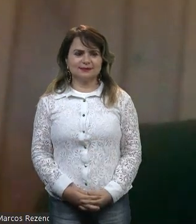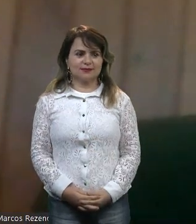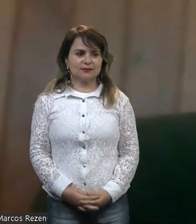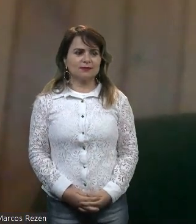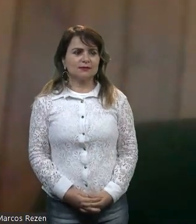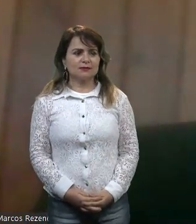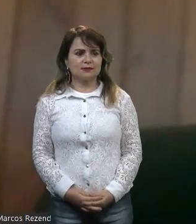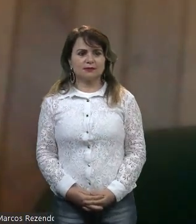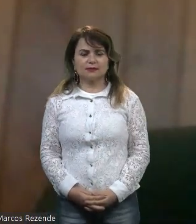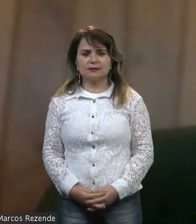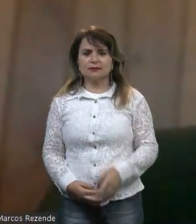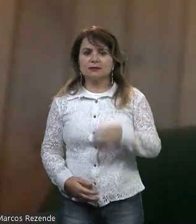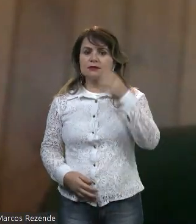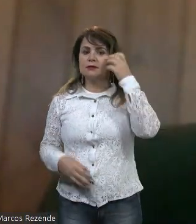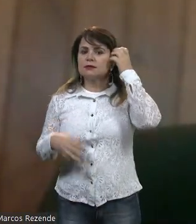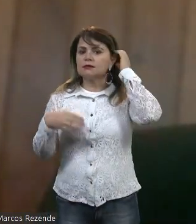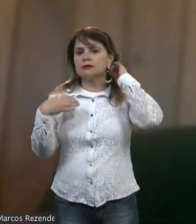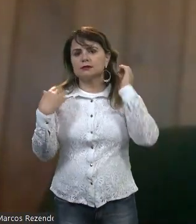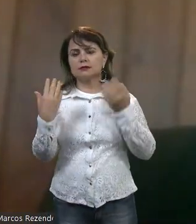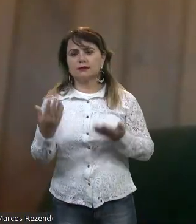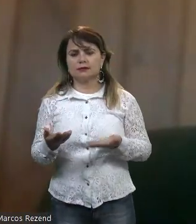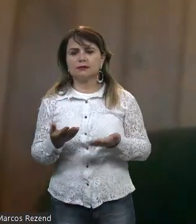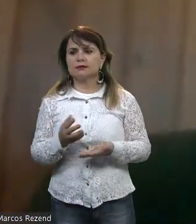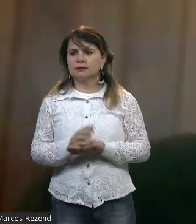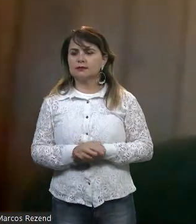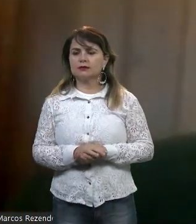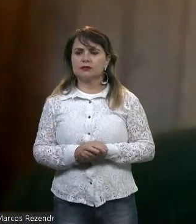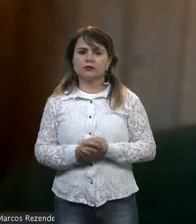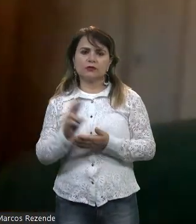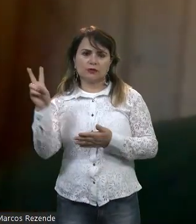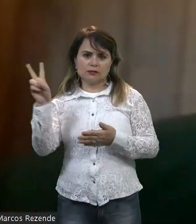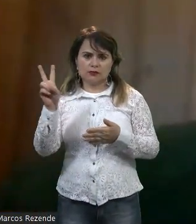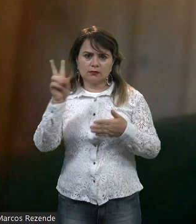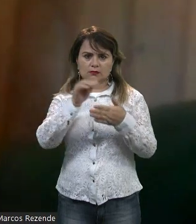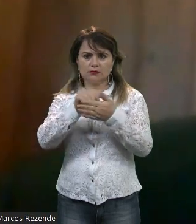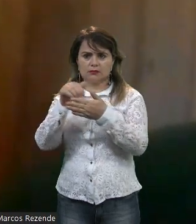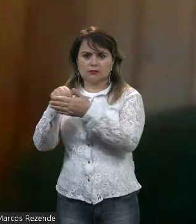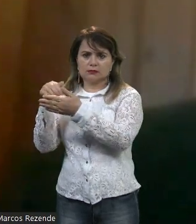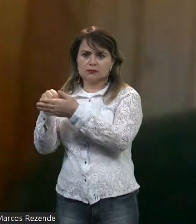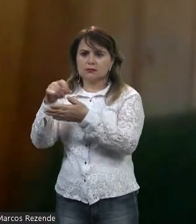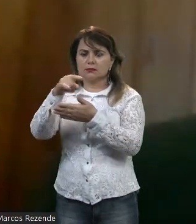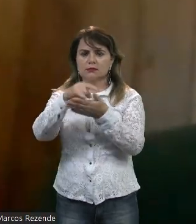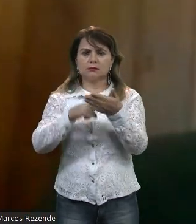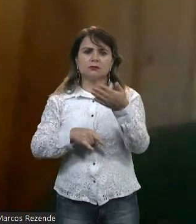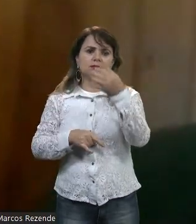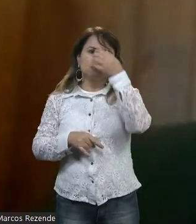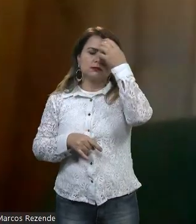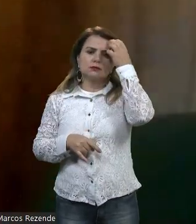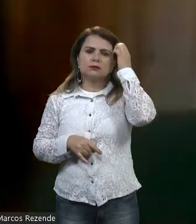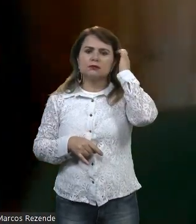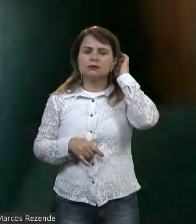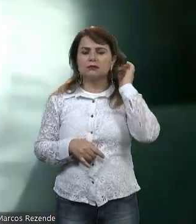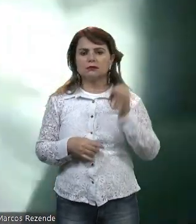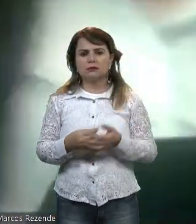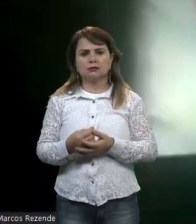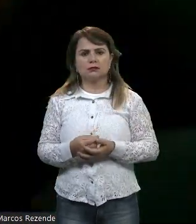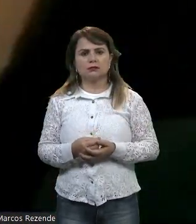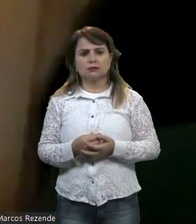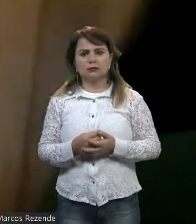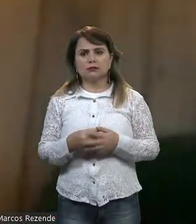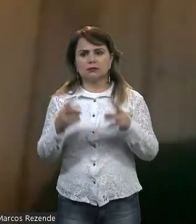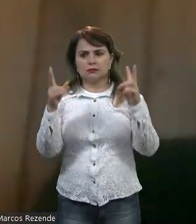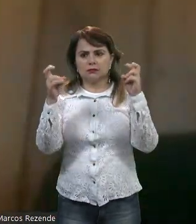Então, eu encaminho a votação desse nosso requerimento no sentido de que